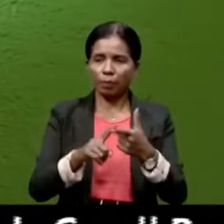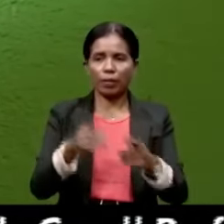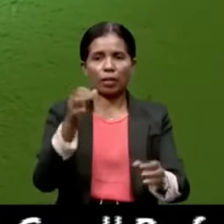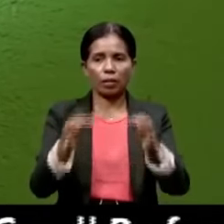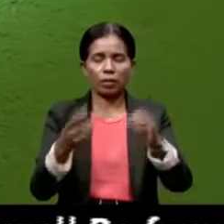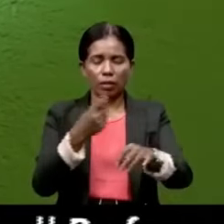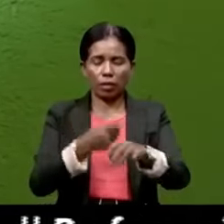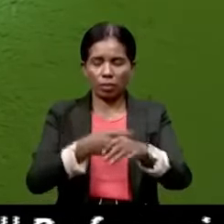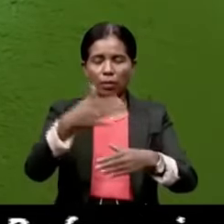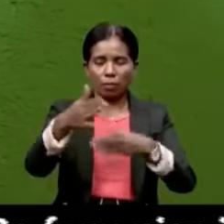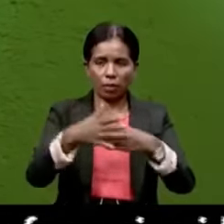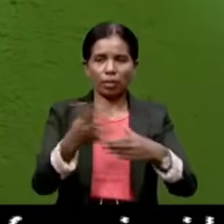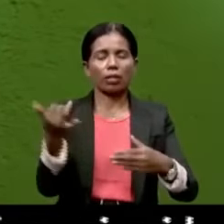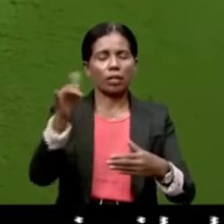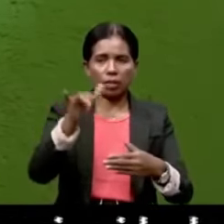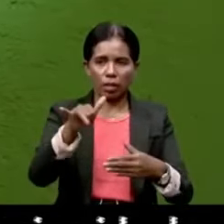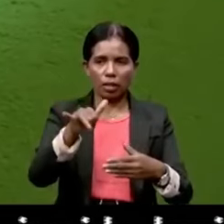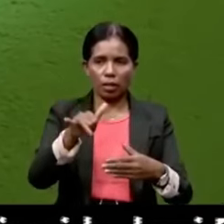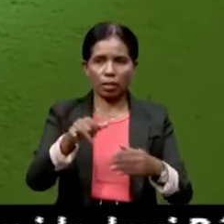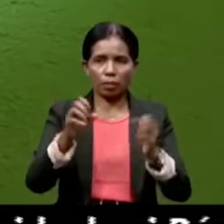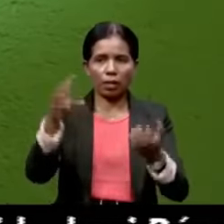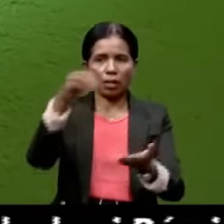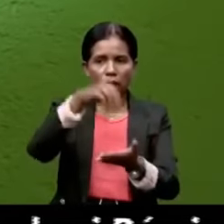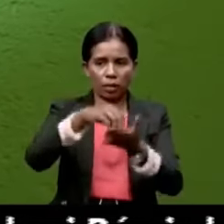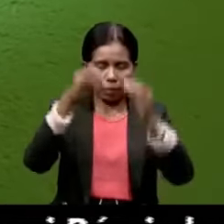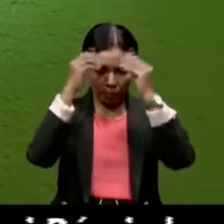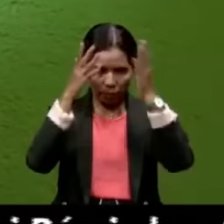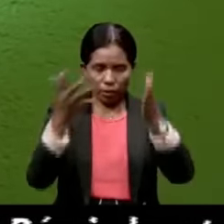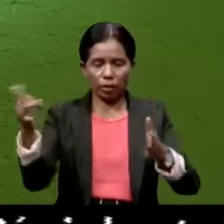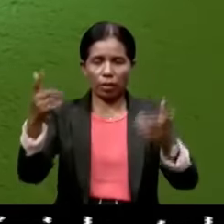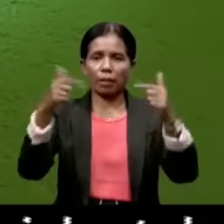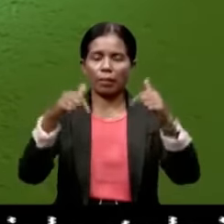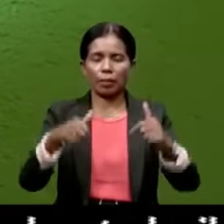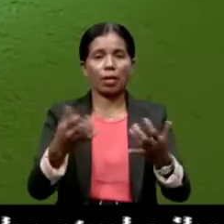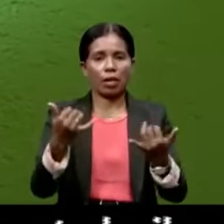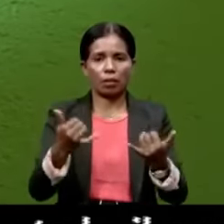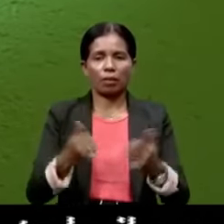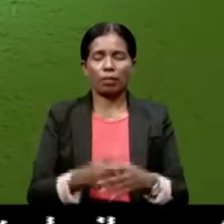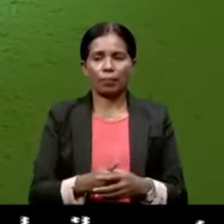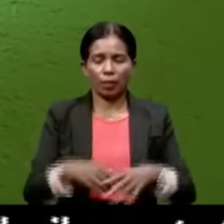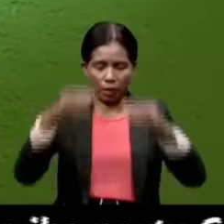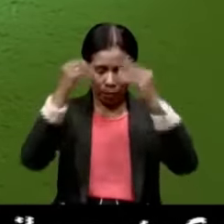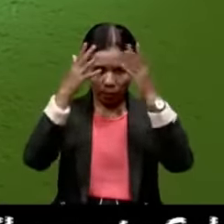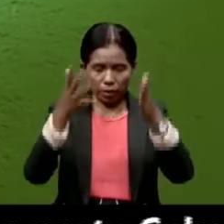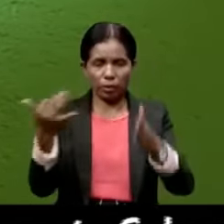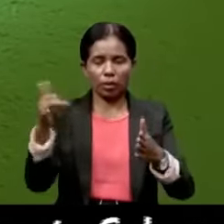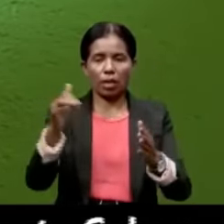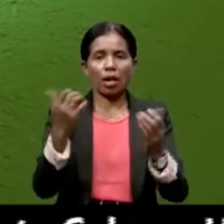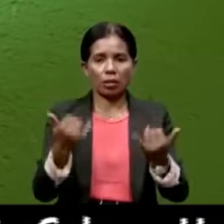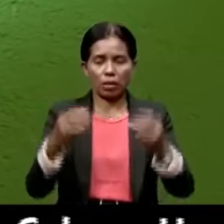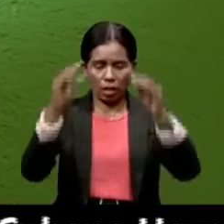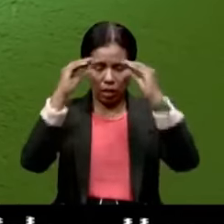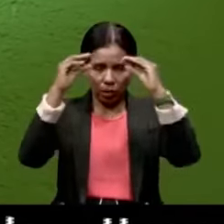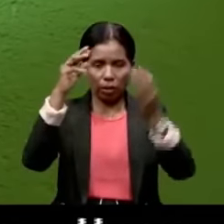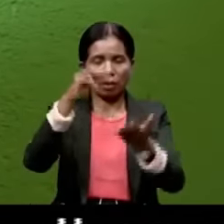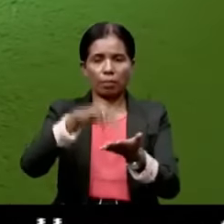tempo bada sira bele cloca professor ser mai mas agora da professor ser neve ma agora hanore da matir